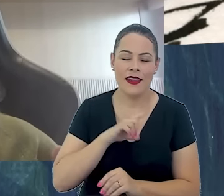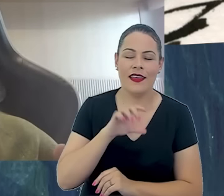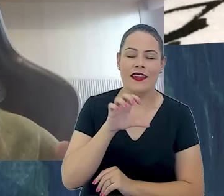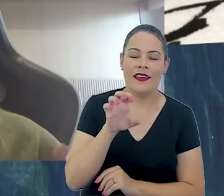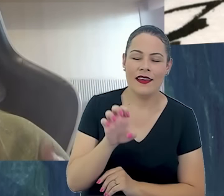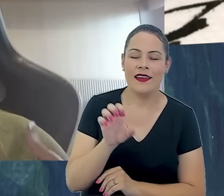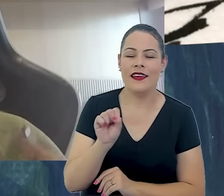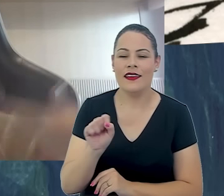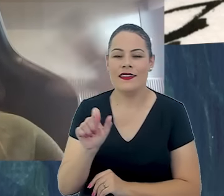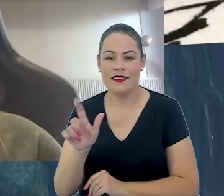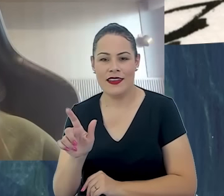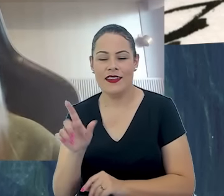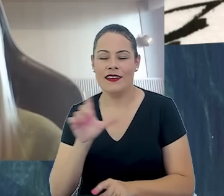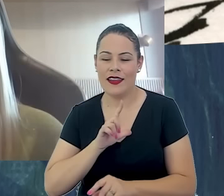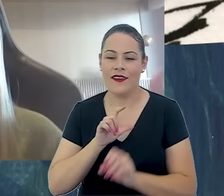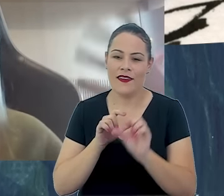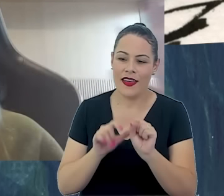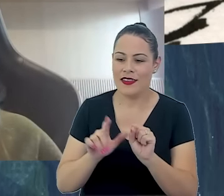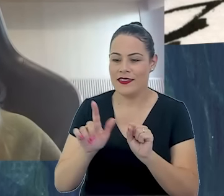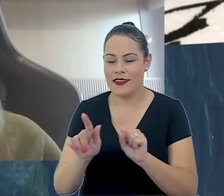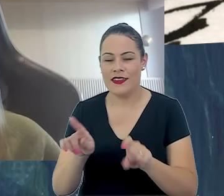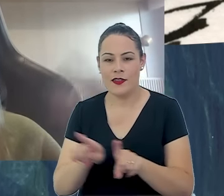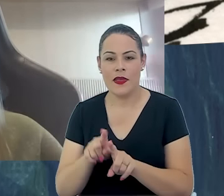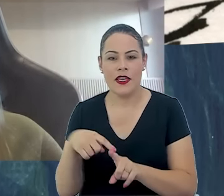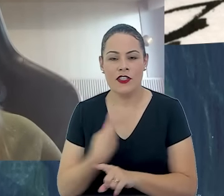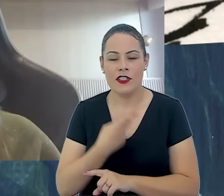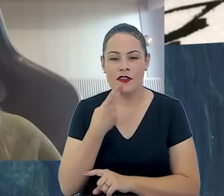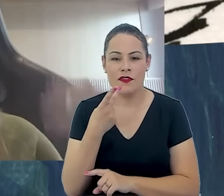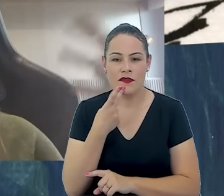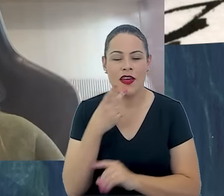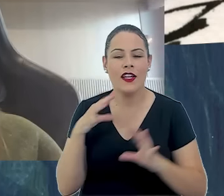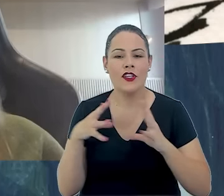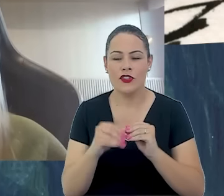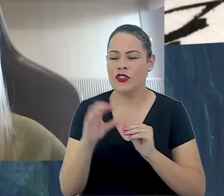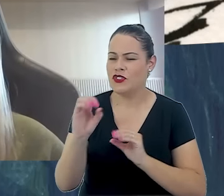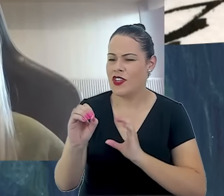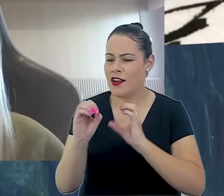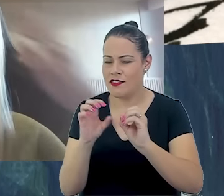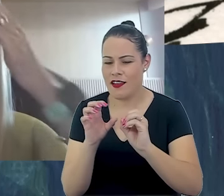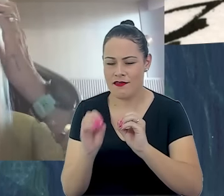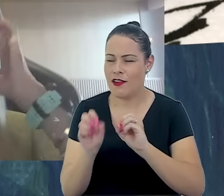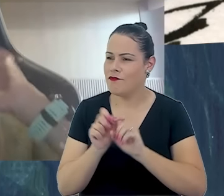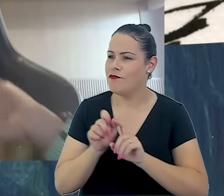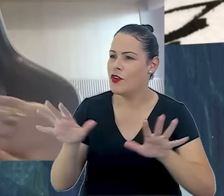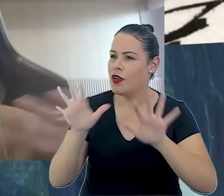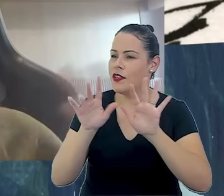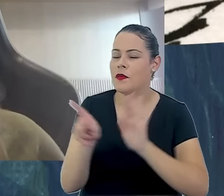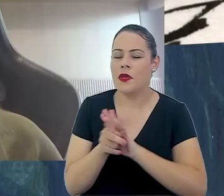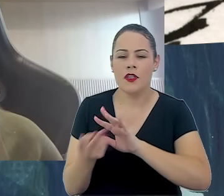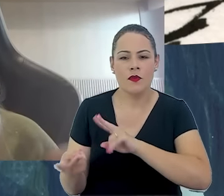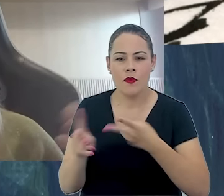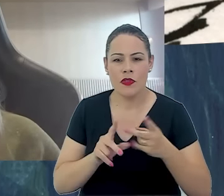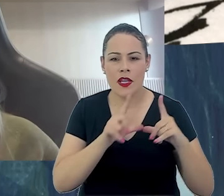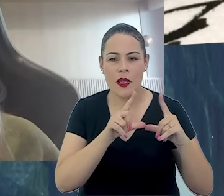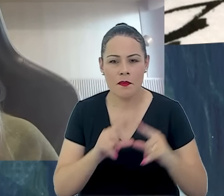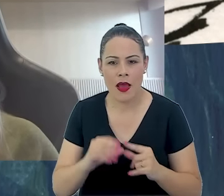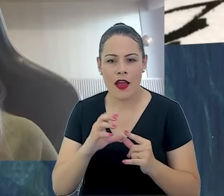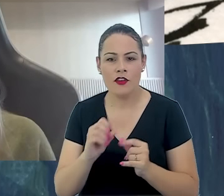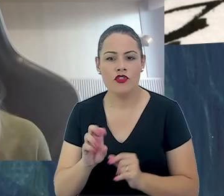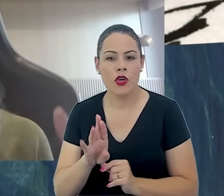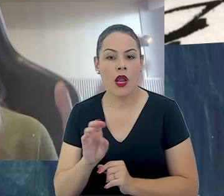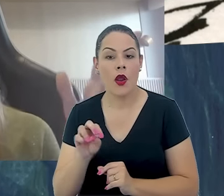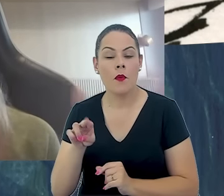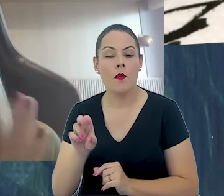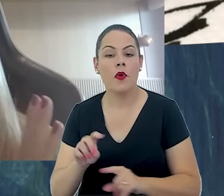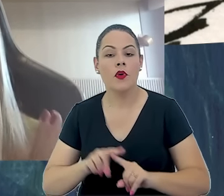e o G, né? A gente fala aqui muito do net zero e transição para economia de baixo carbono, etc.